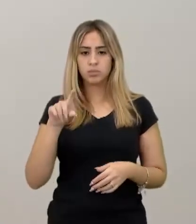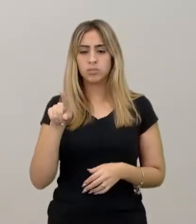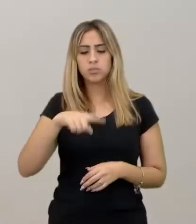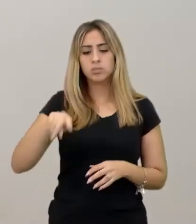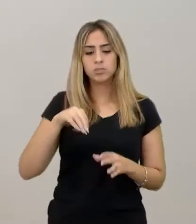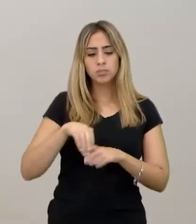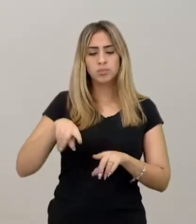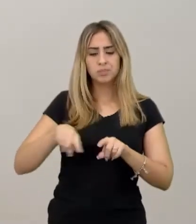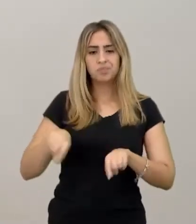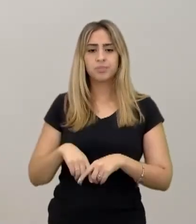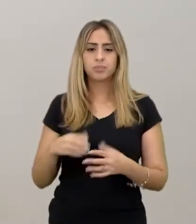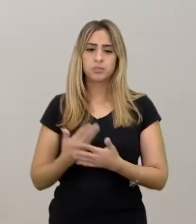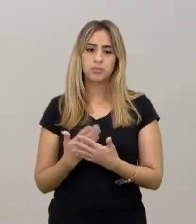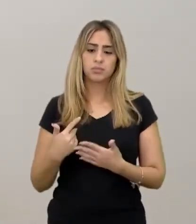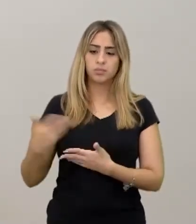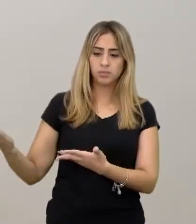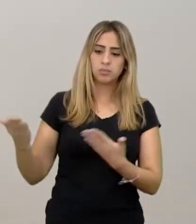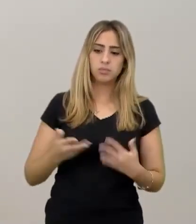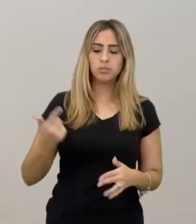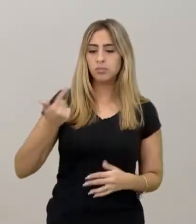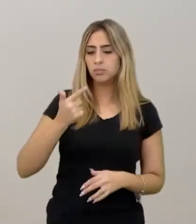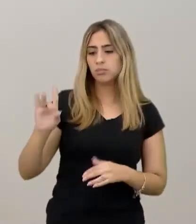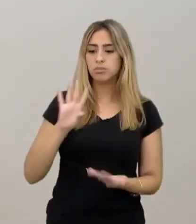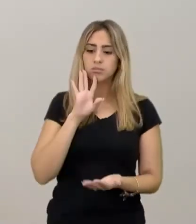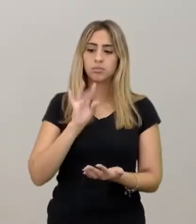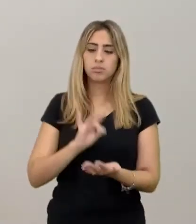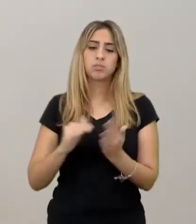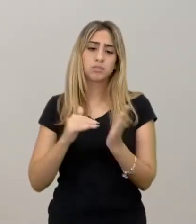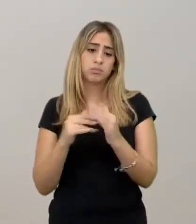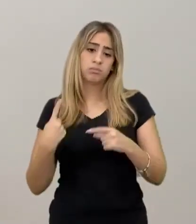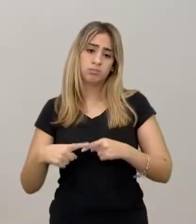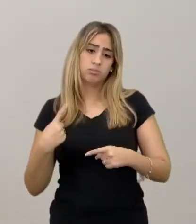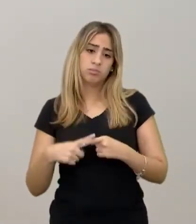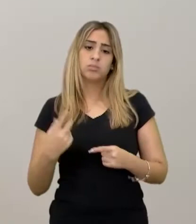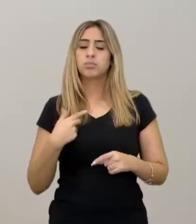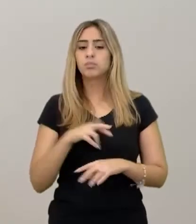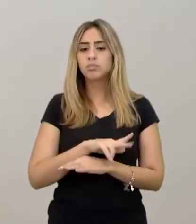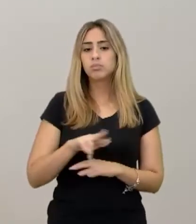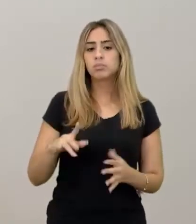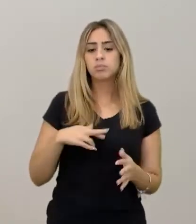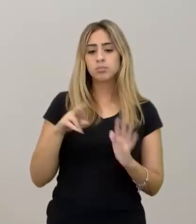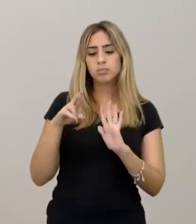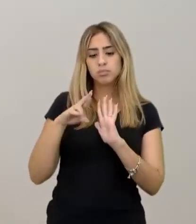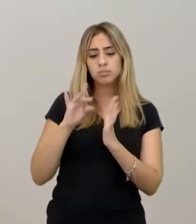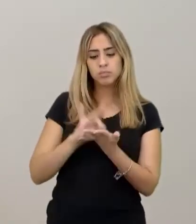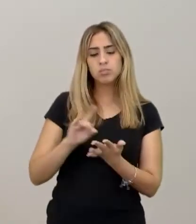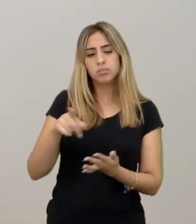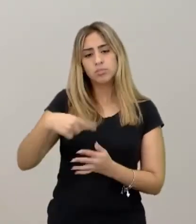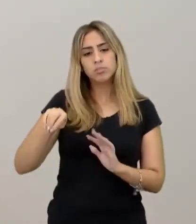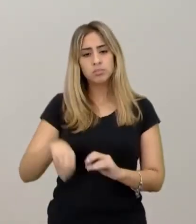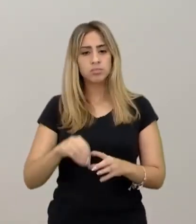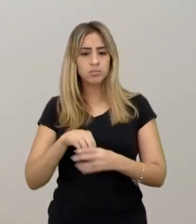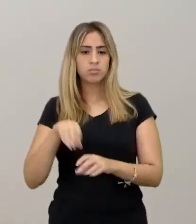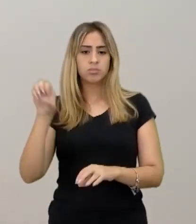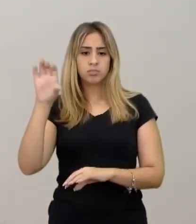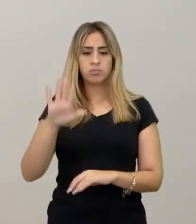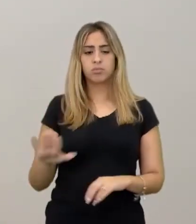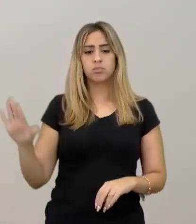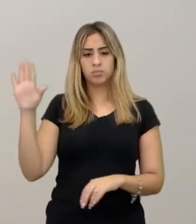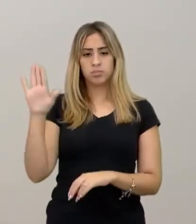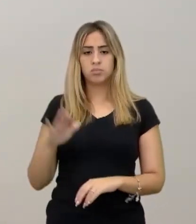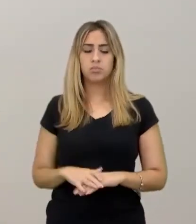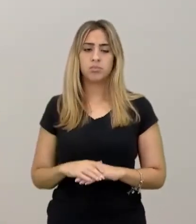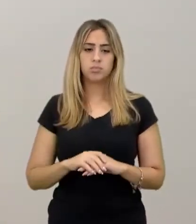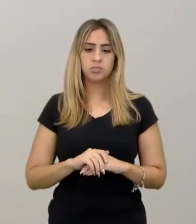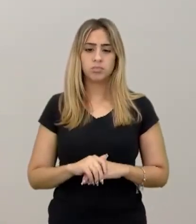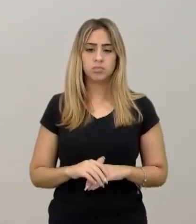na sala de aula vão trazer outras realidades, até porque são várias realidades aqui dentro do estado. E